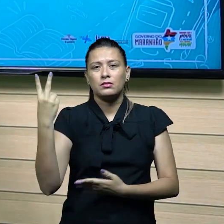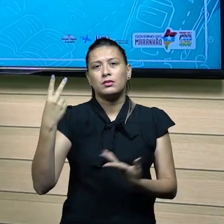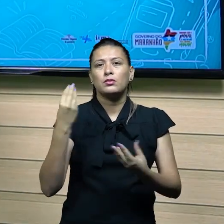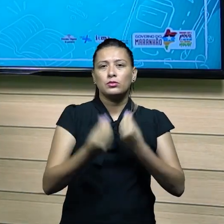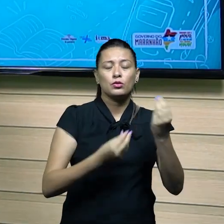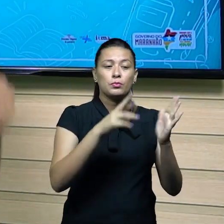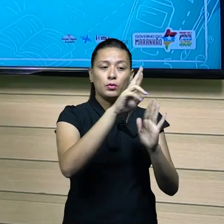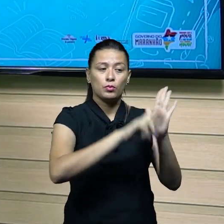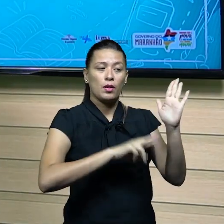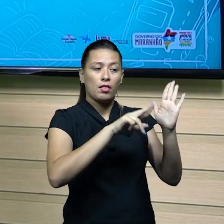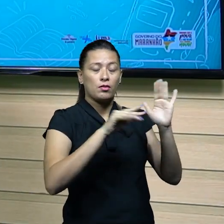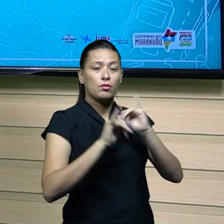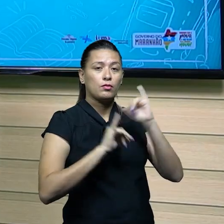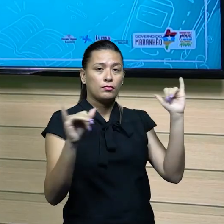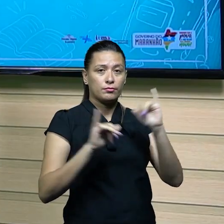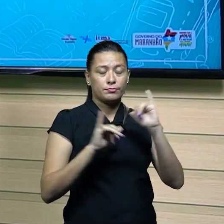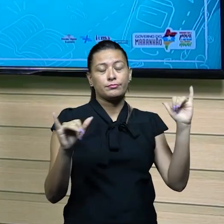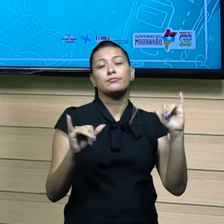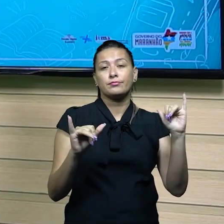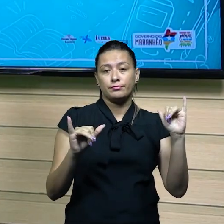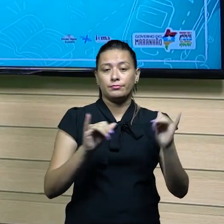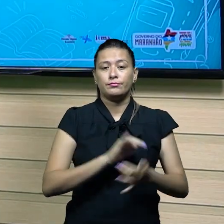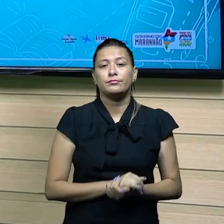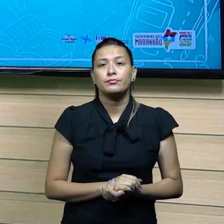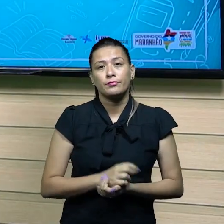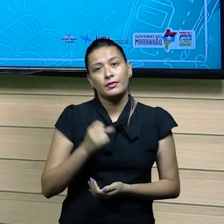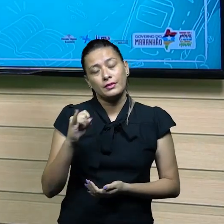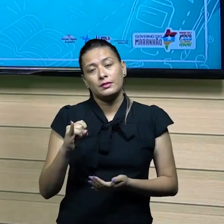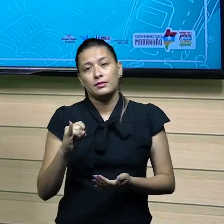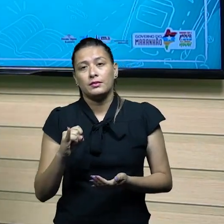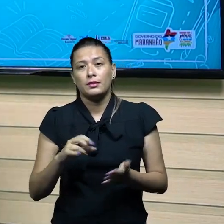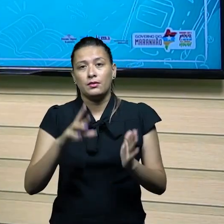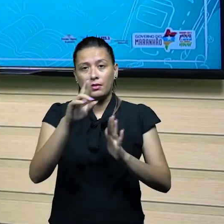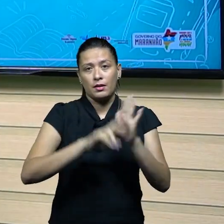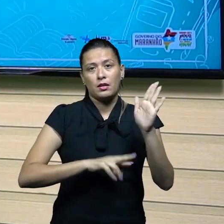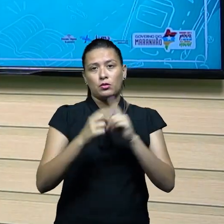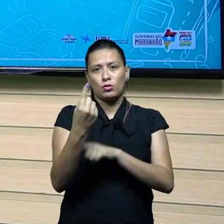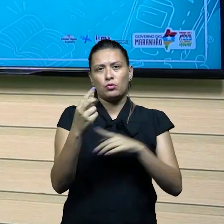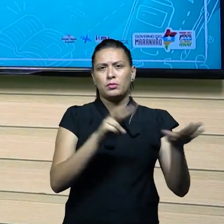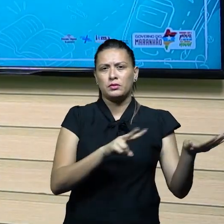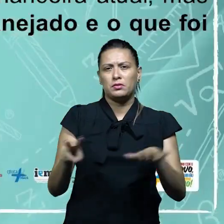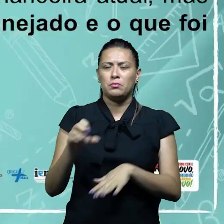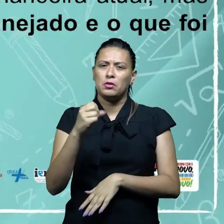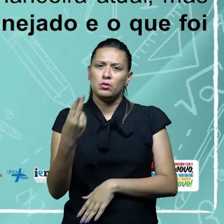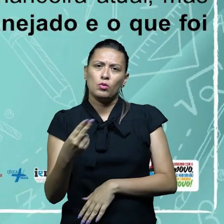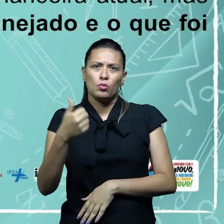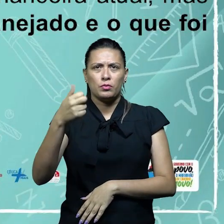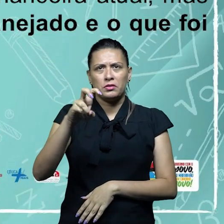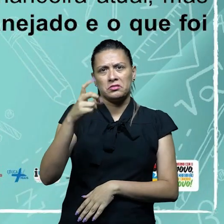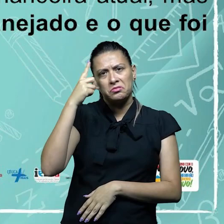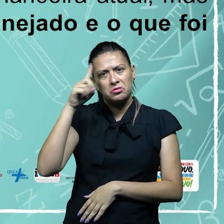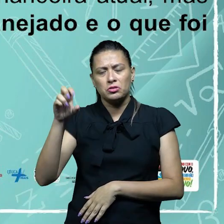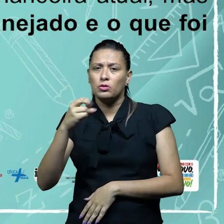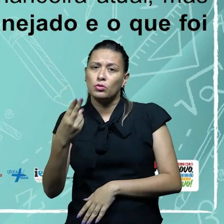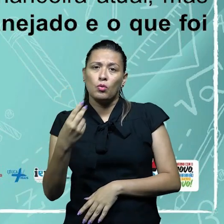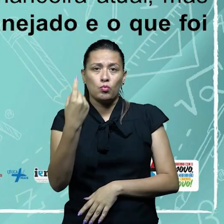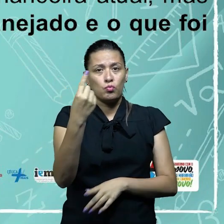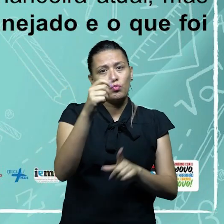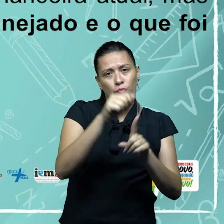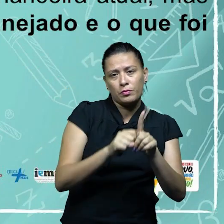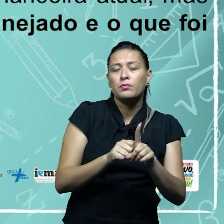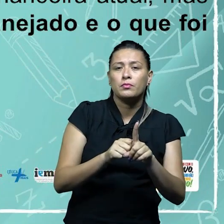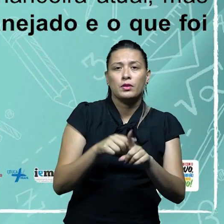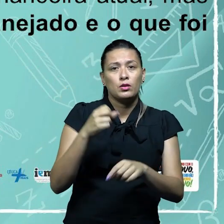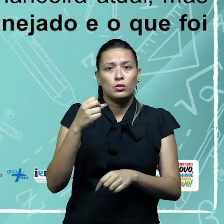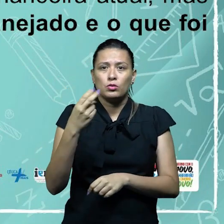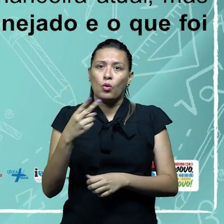relatório que equivale a uma semana, a 15 dias, a um mês ou até mesmo um ano, para eu fazer essa análise também. Determinado período de tempo,